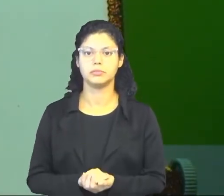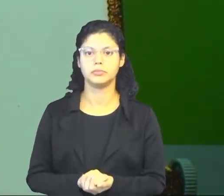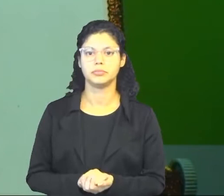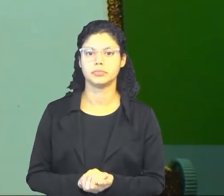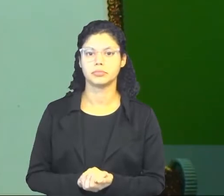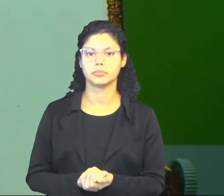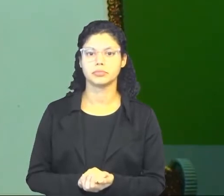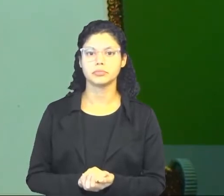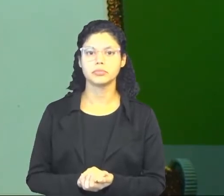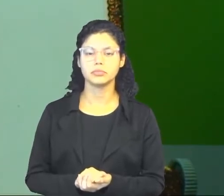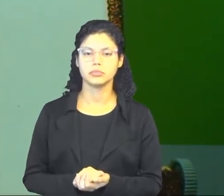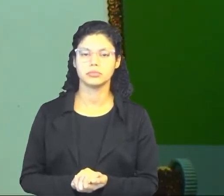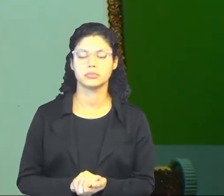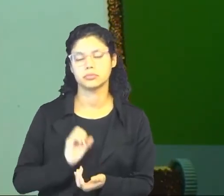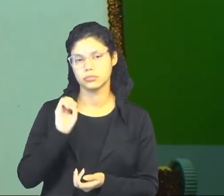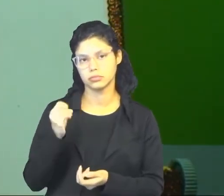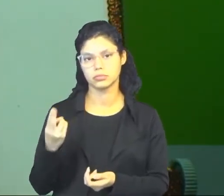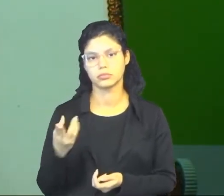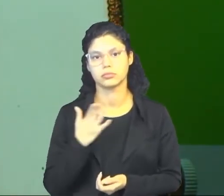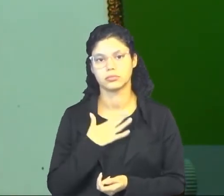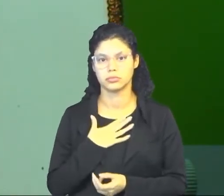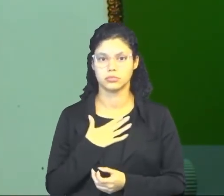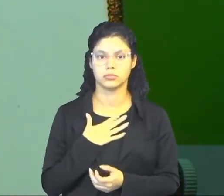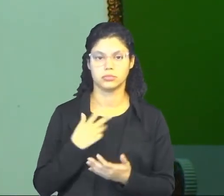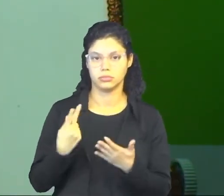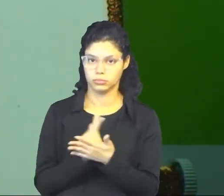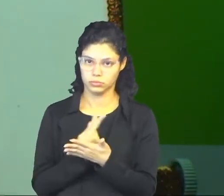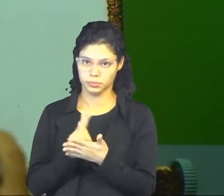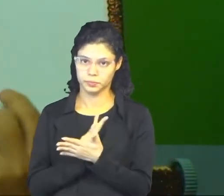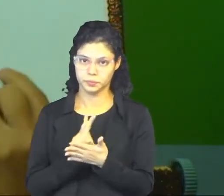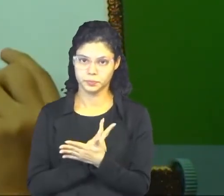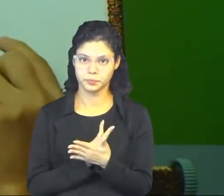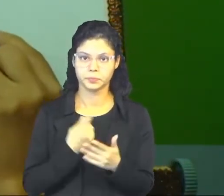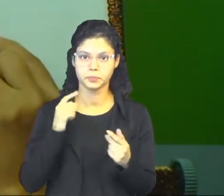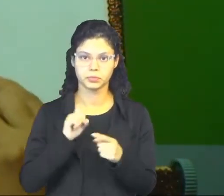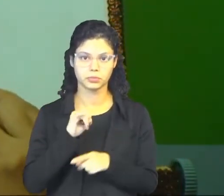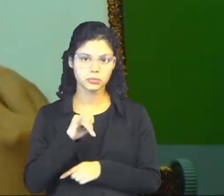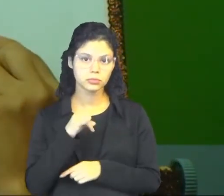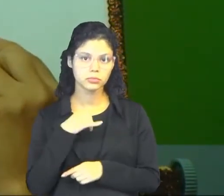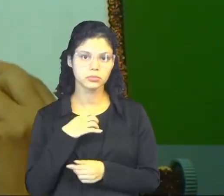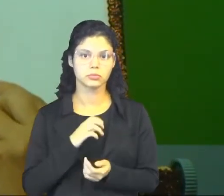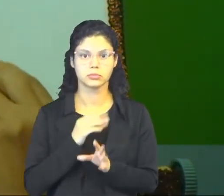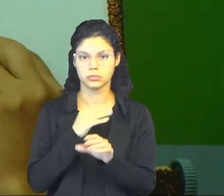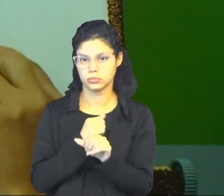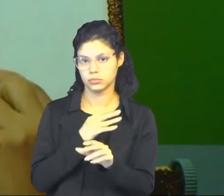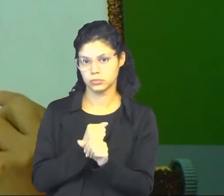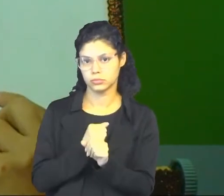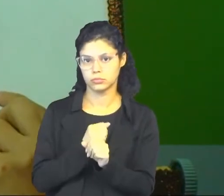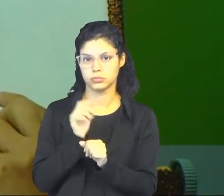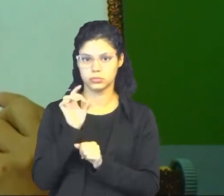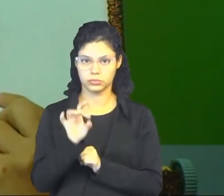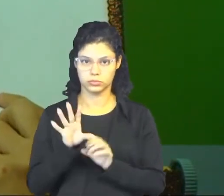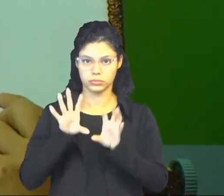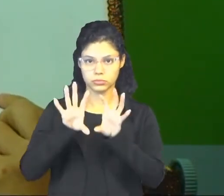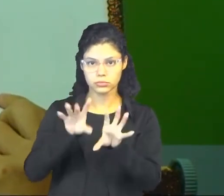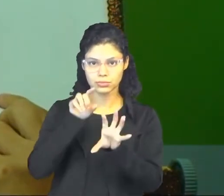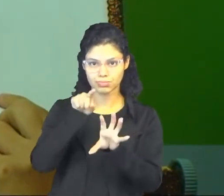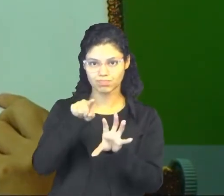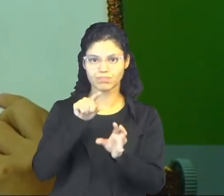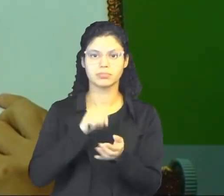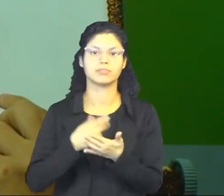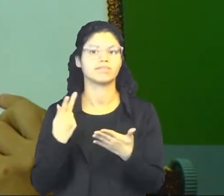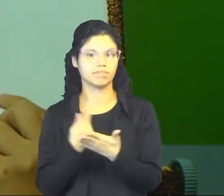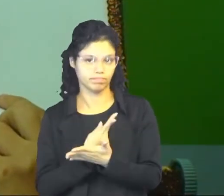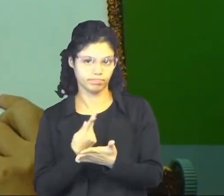unidade aqui, ó. Ou seja, a minha armação ela está errada. Se você colocar a sua adição para fazer seu cálculo dessa forma, você